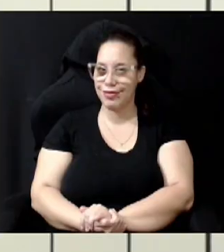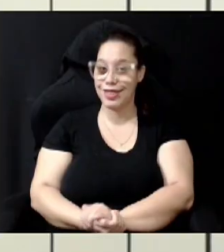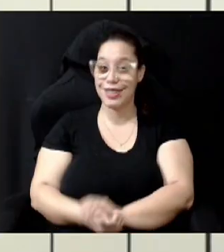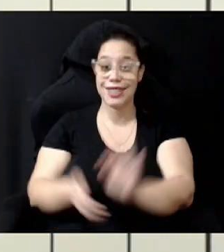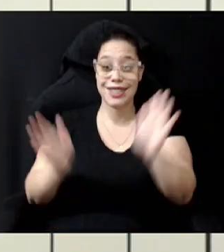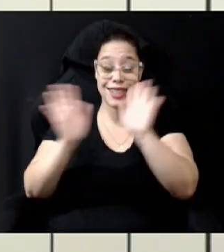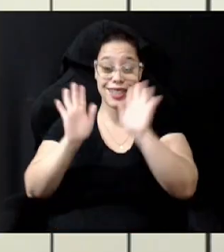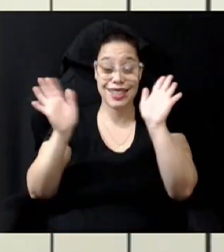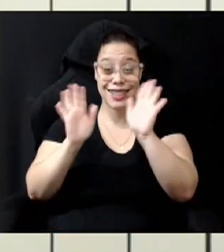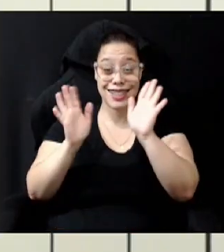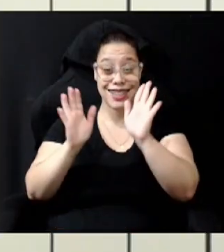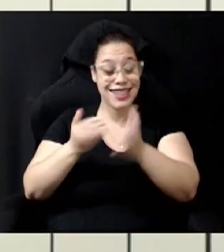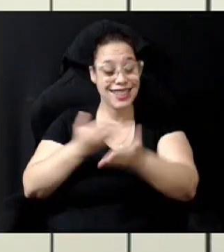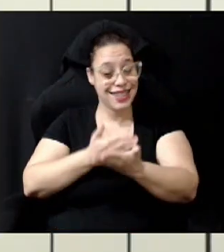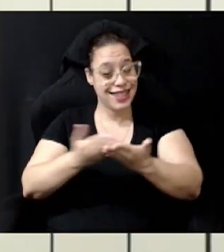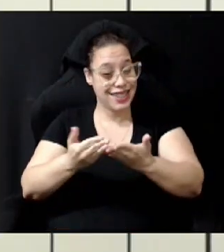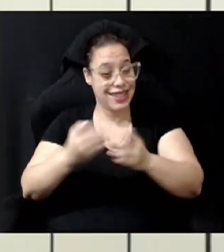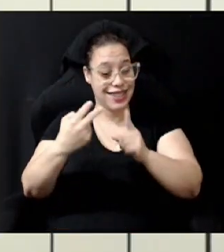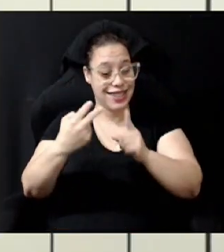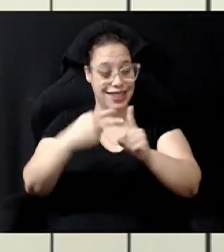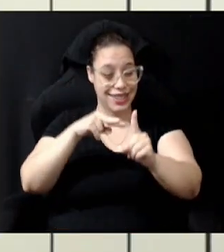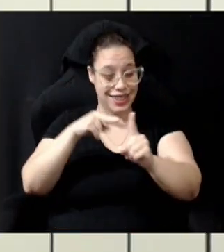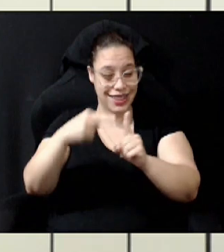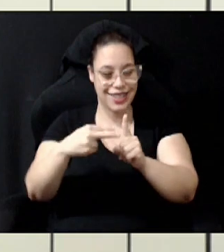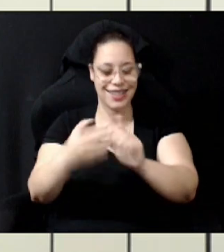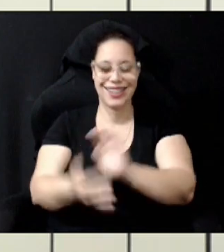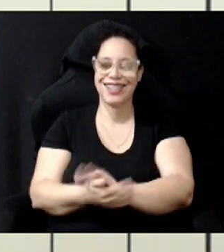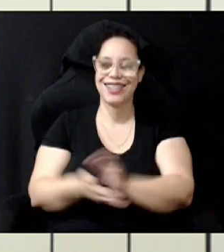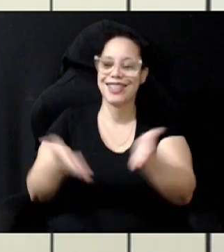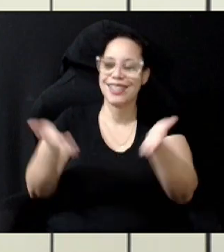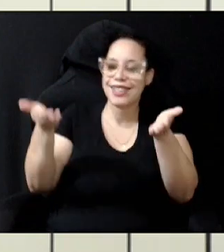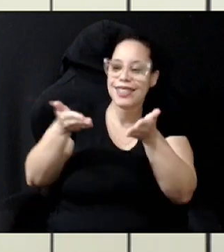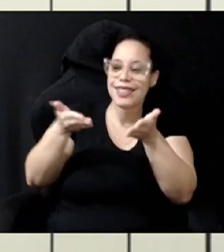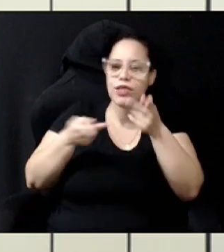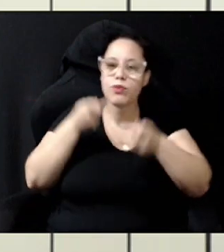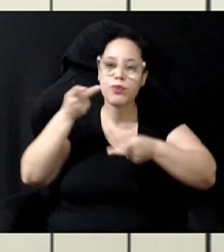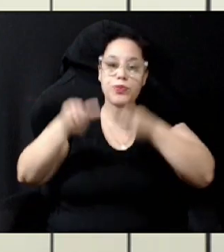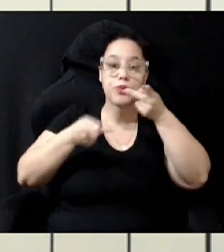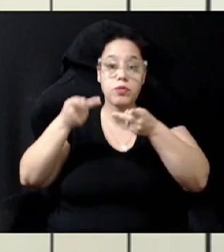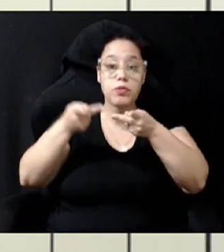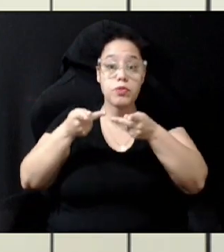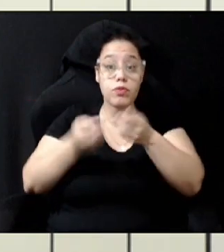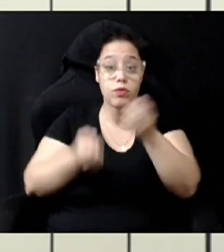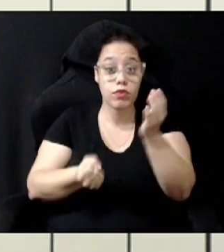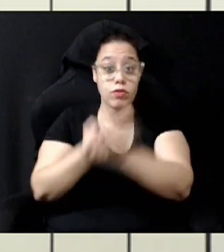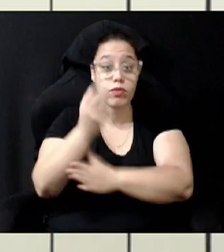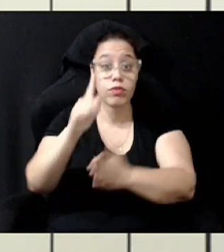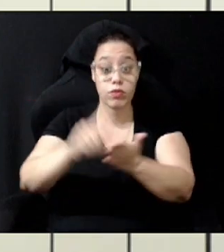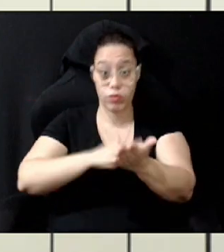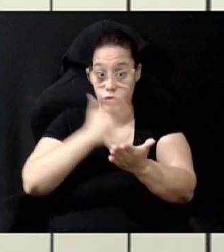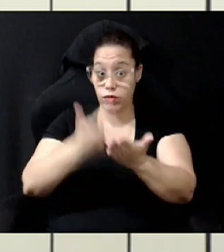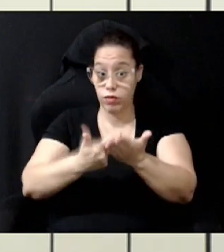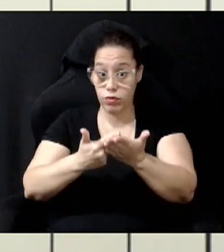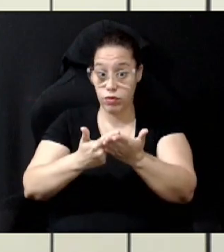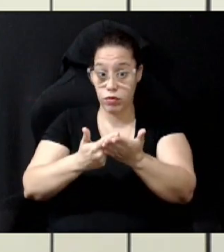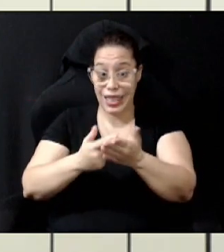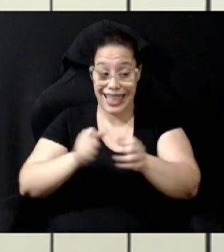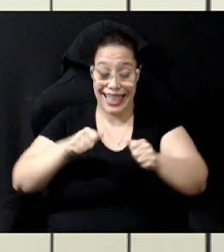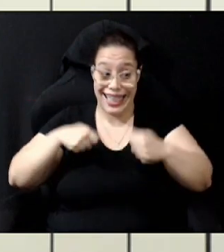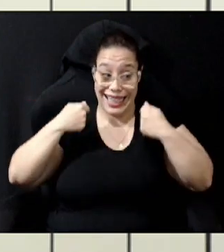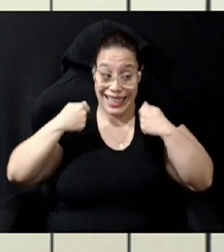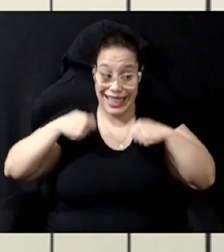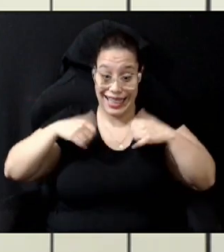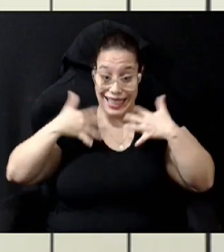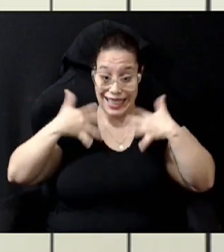Estamos começando o nosso ponto de vista. Hoje vamos falar do lançamento do livro Tensão entre